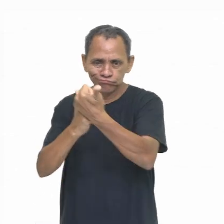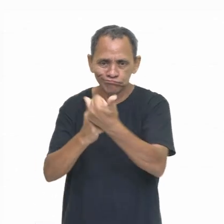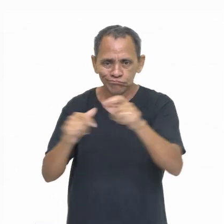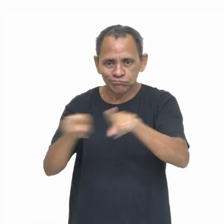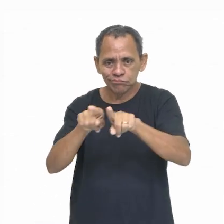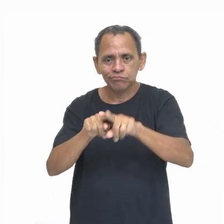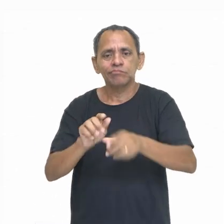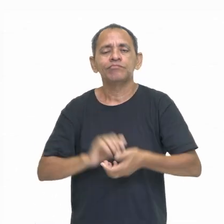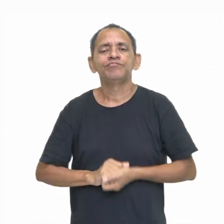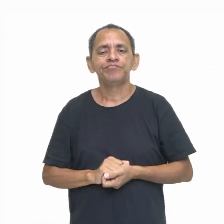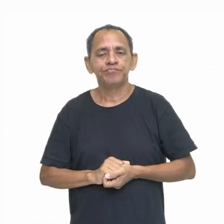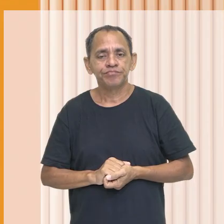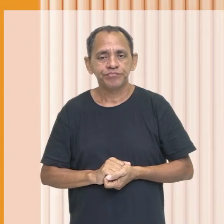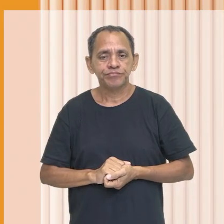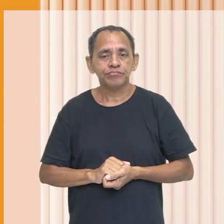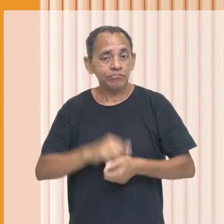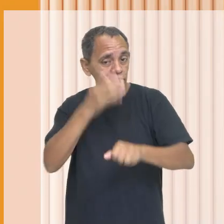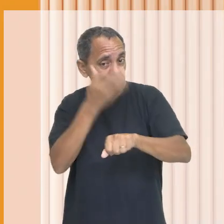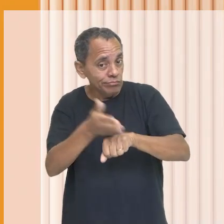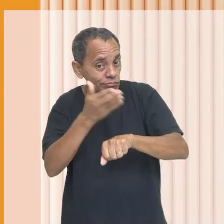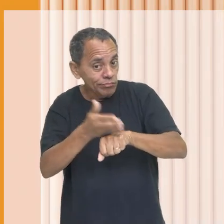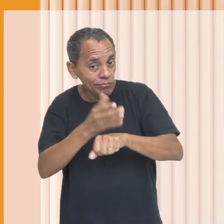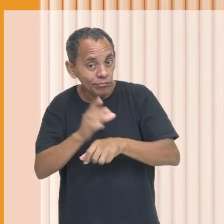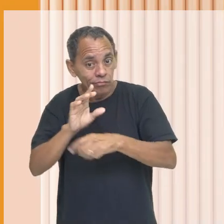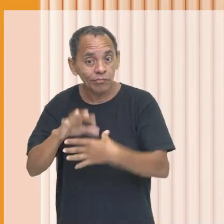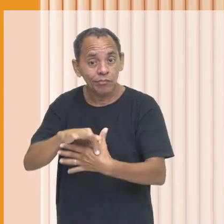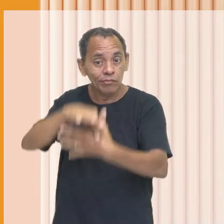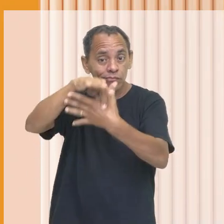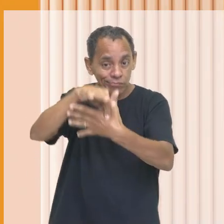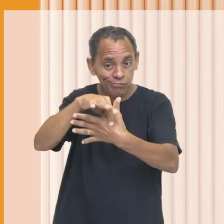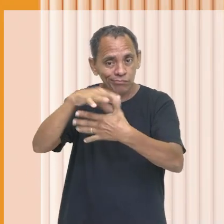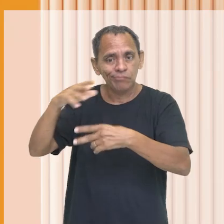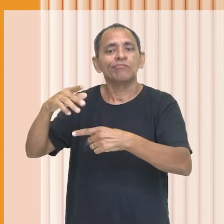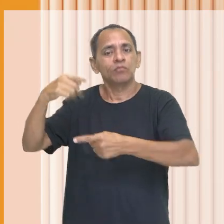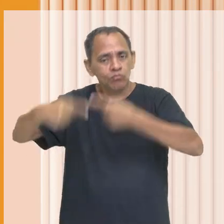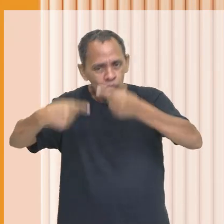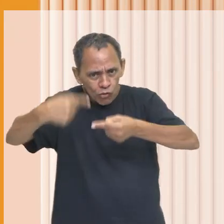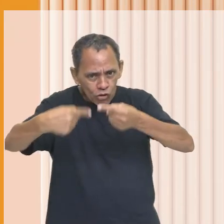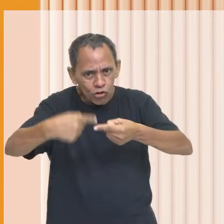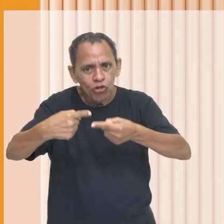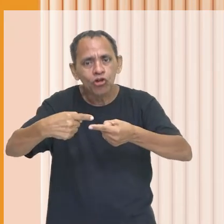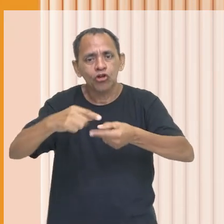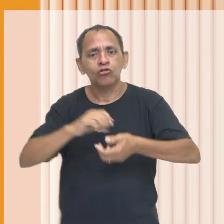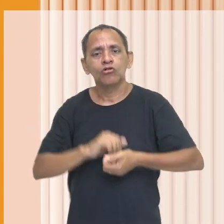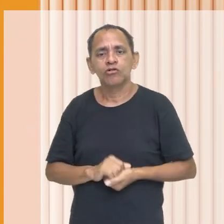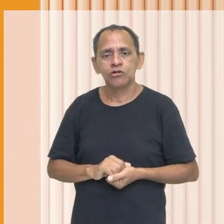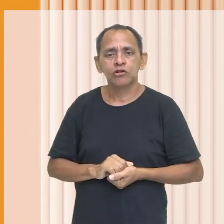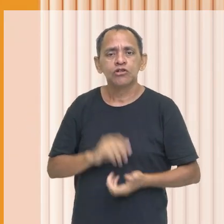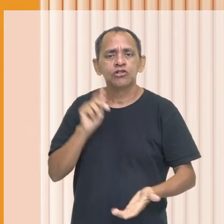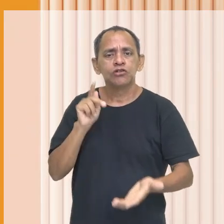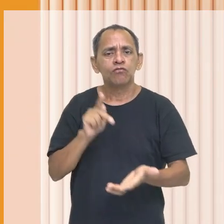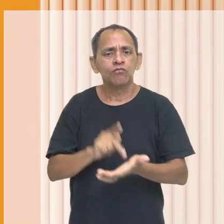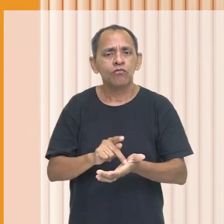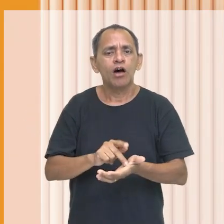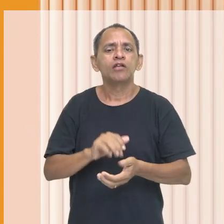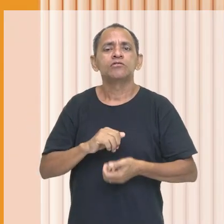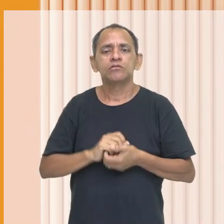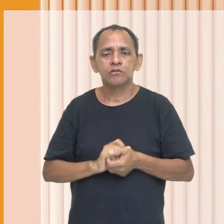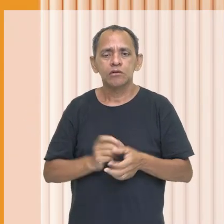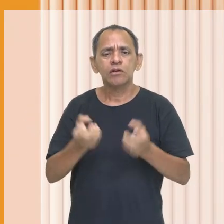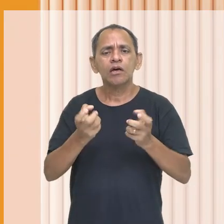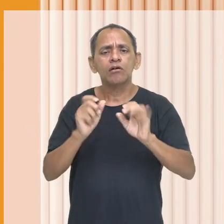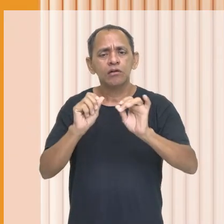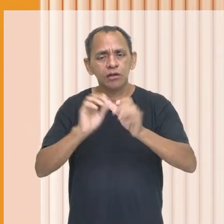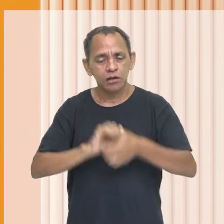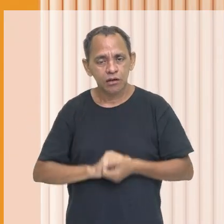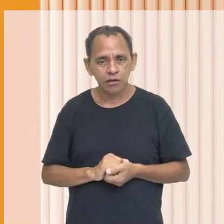seja, o populismo é aquela prática onde o líder político dá um jeito de fato, alugar um